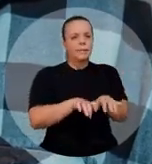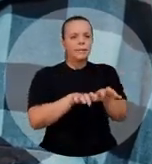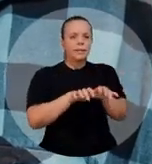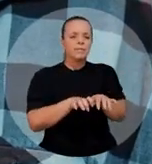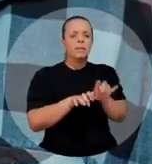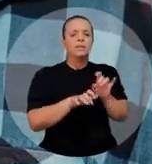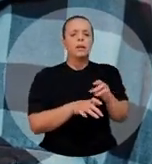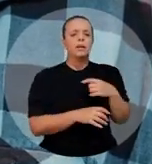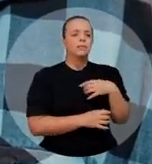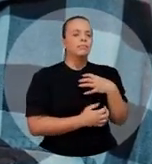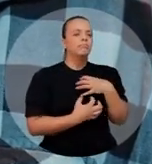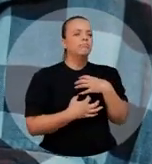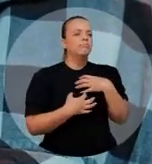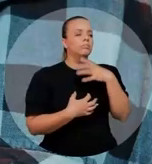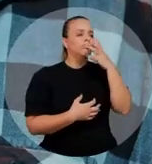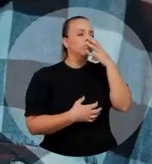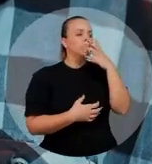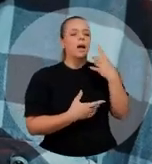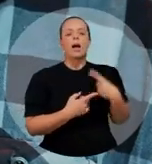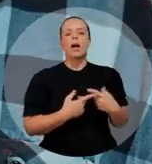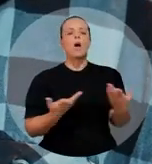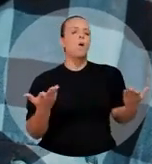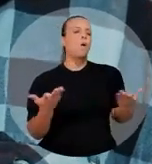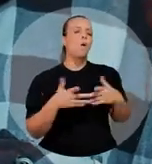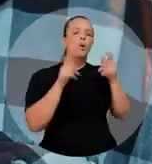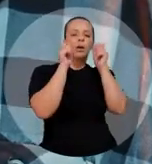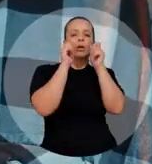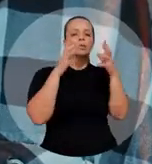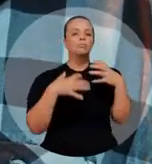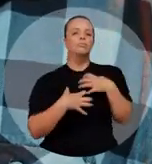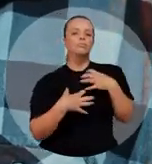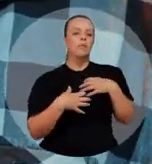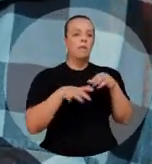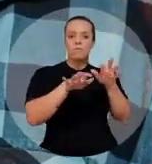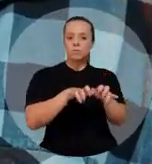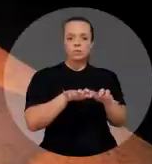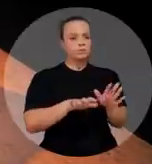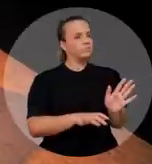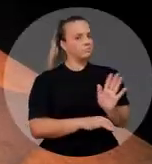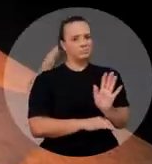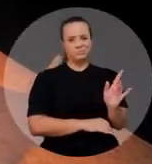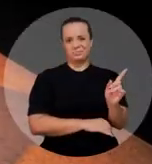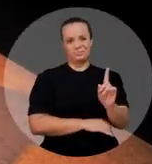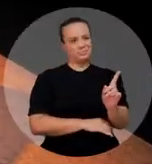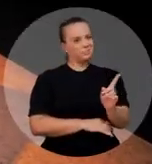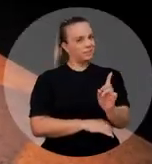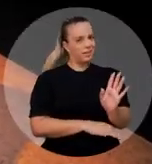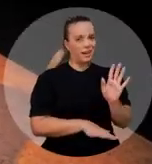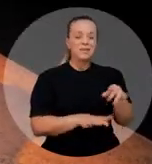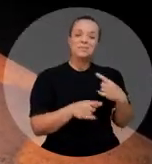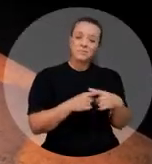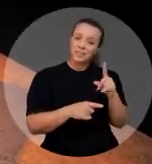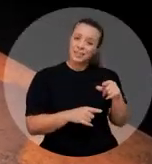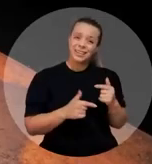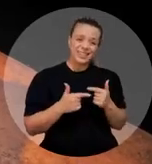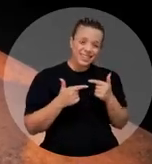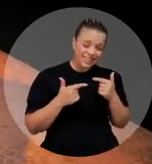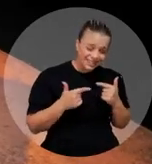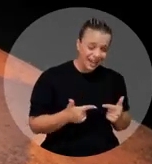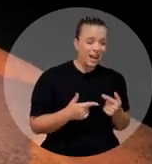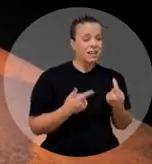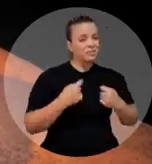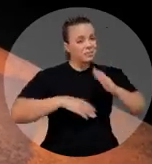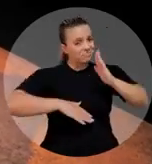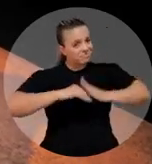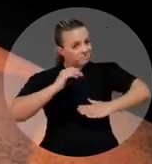aquela coisa de inspiração. Ah, porque eu estou inspirado hoje, vou escrever. Não tem muito disso não, cara. É muito chato,